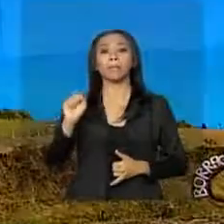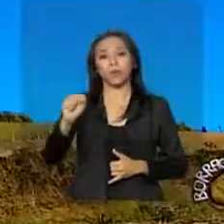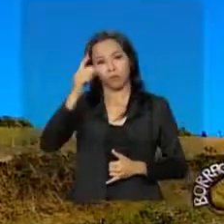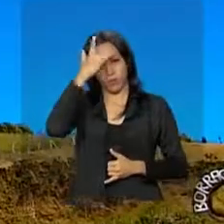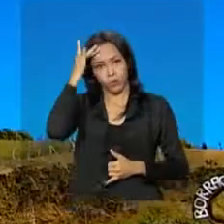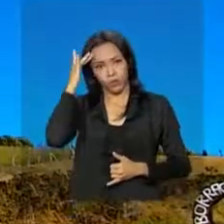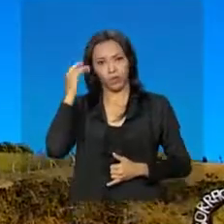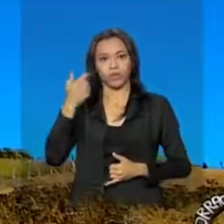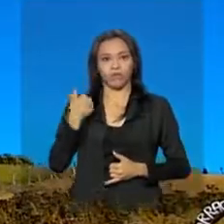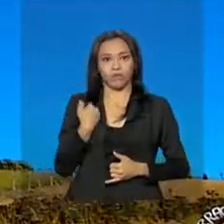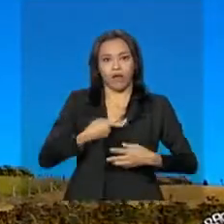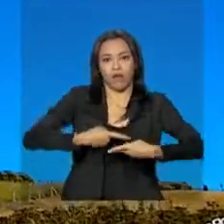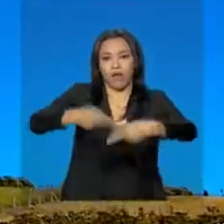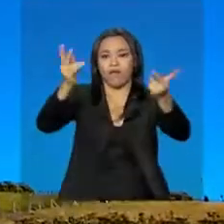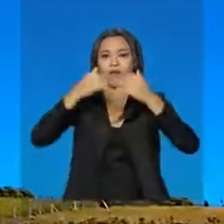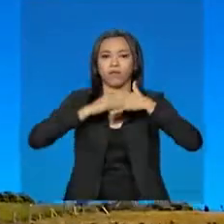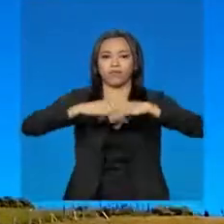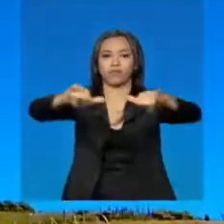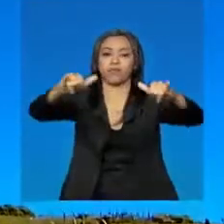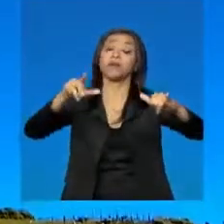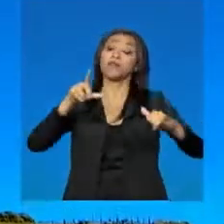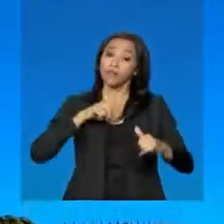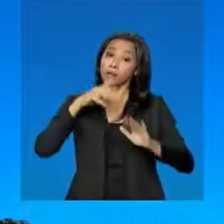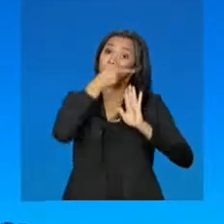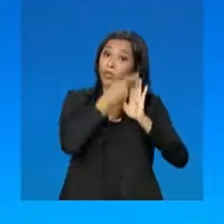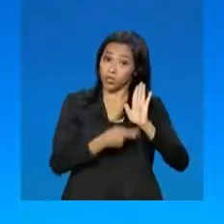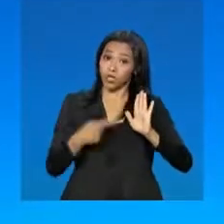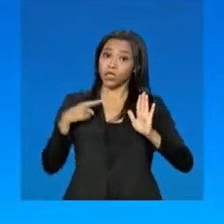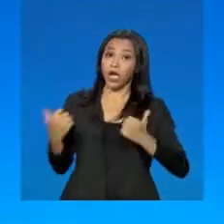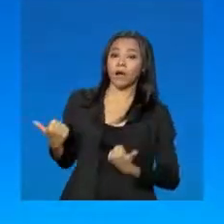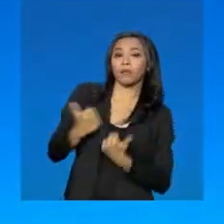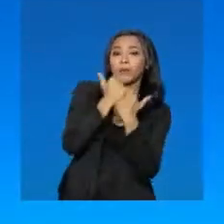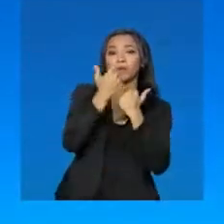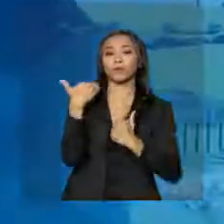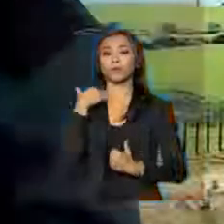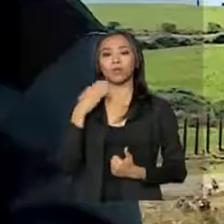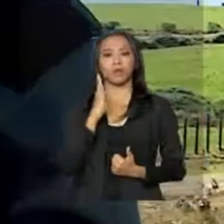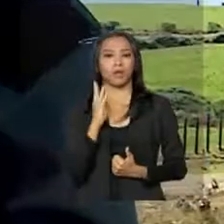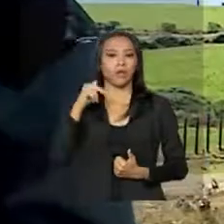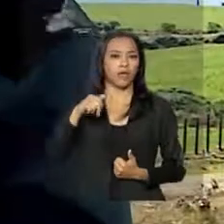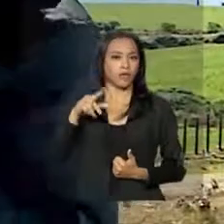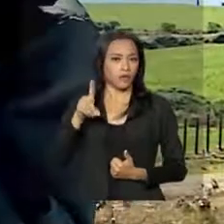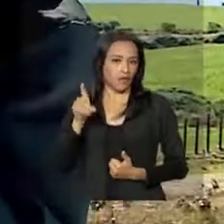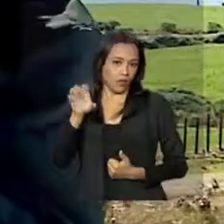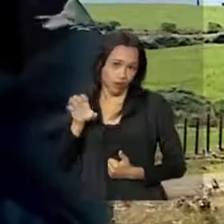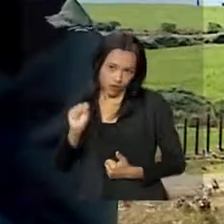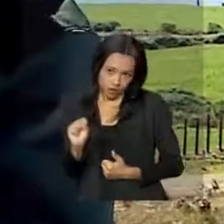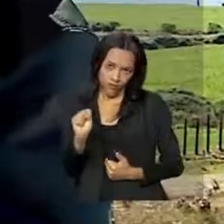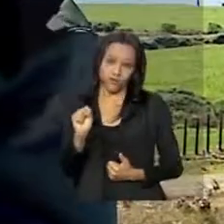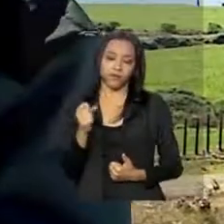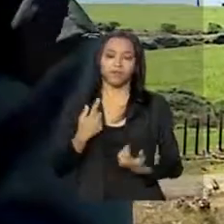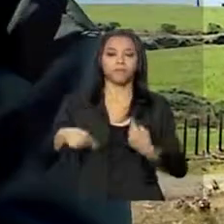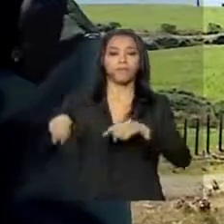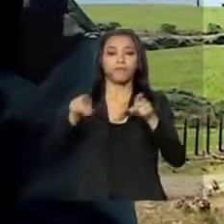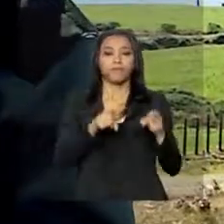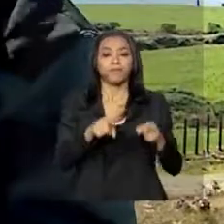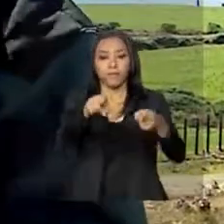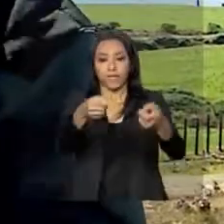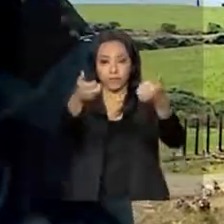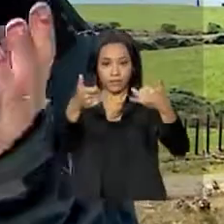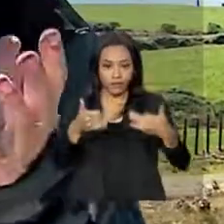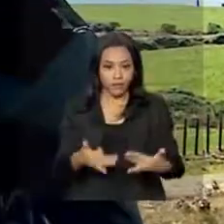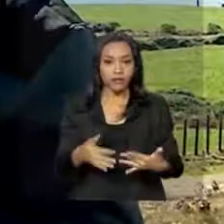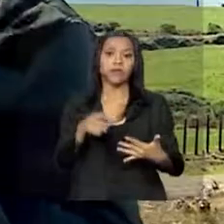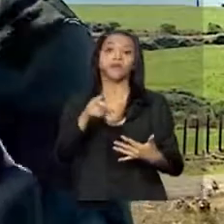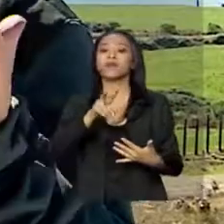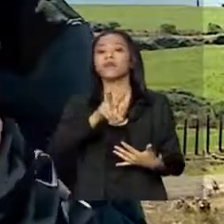habitantes. O projeto vai contar ainda com financiamento do BNDES. Isso será injetado no sistema brasileiro,